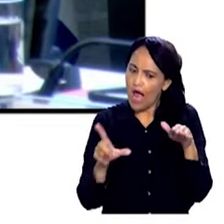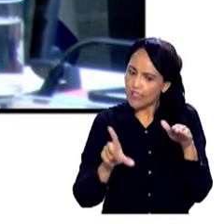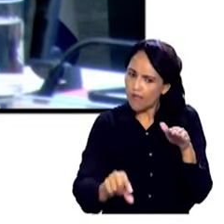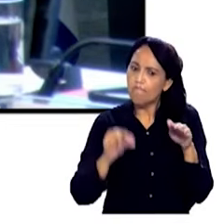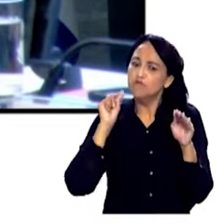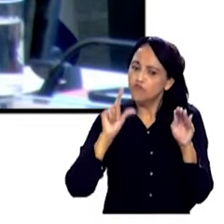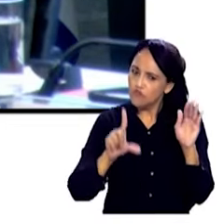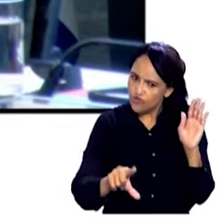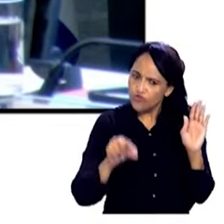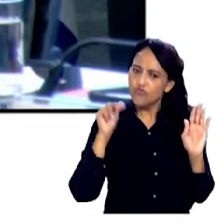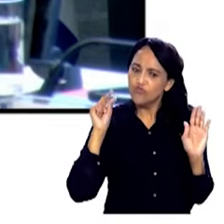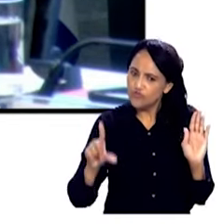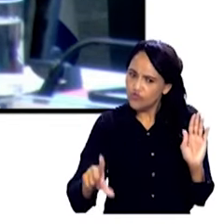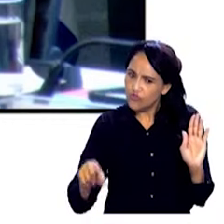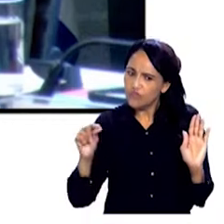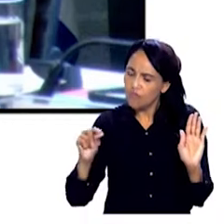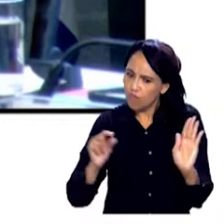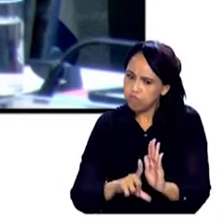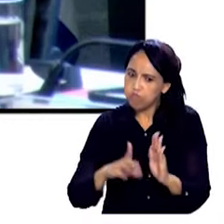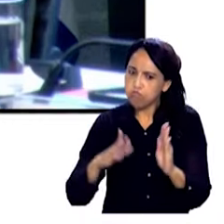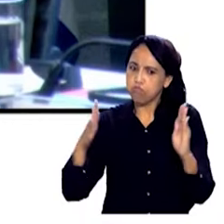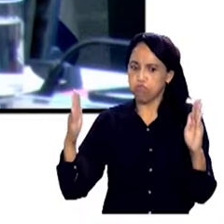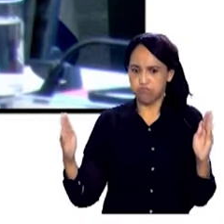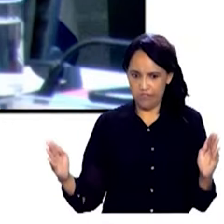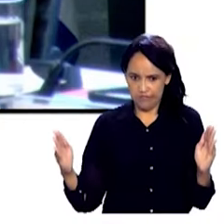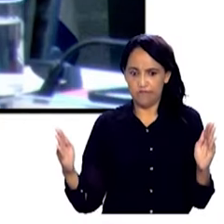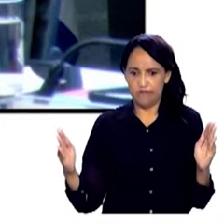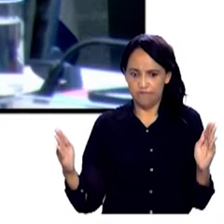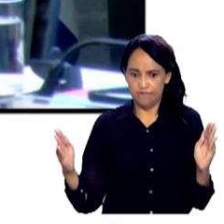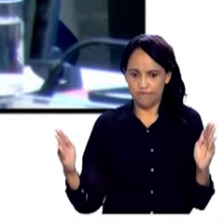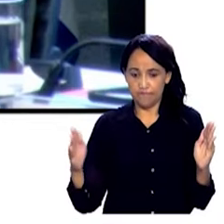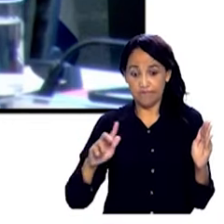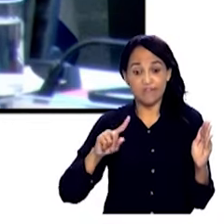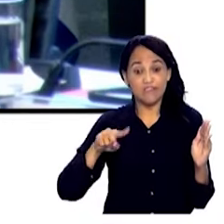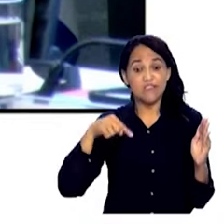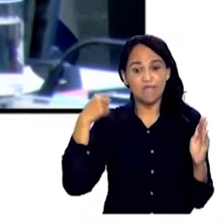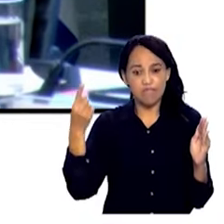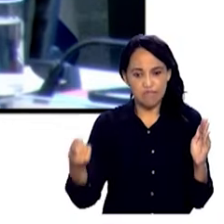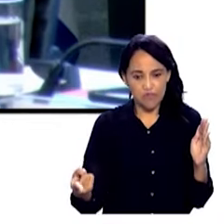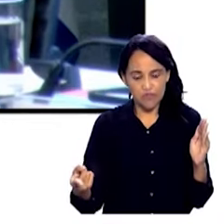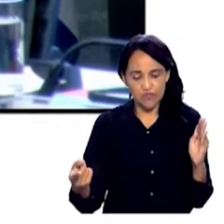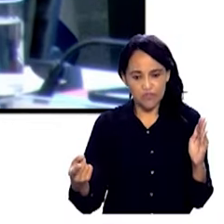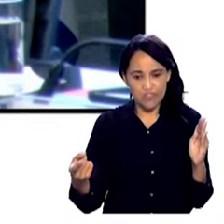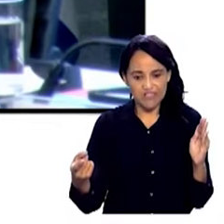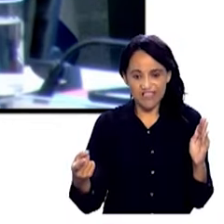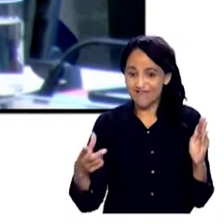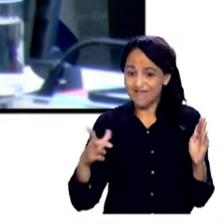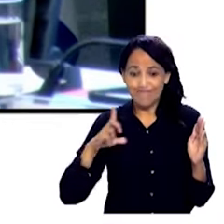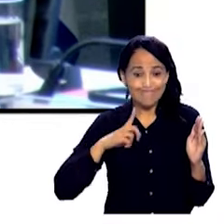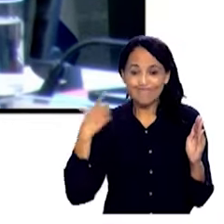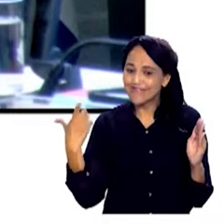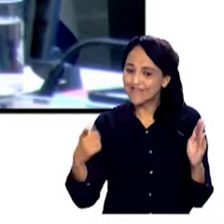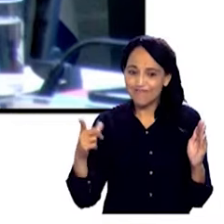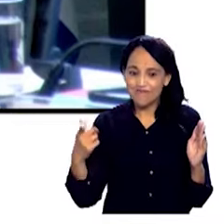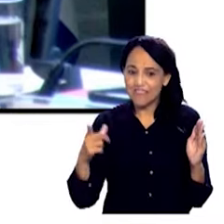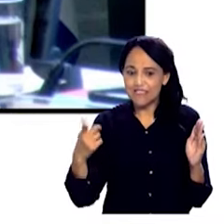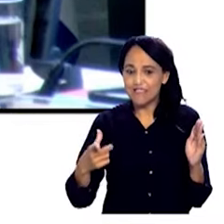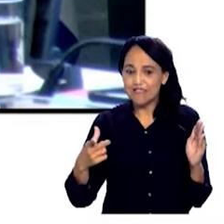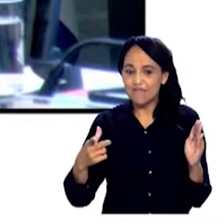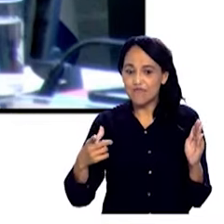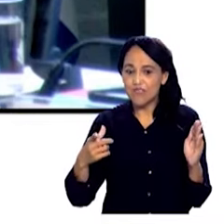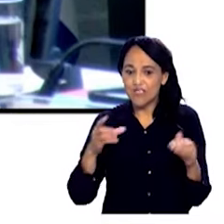a plenário são maiores e ponto número três não temos civil até agora solamente existem